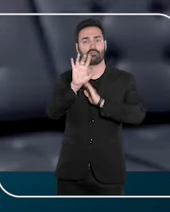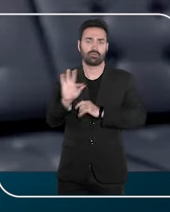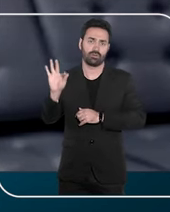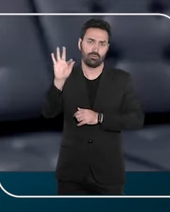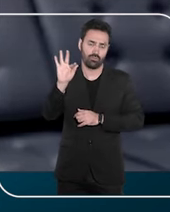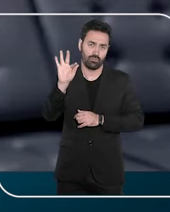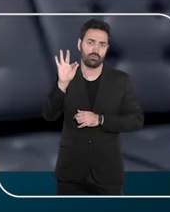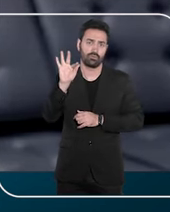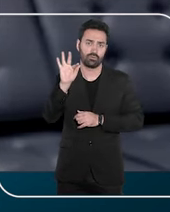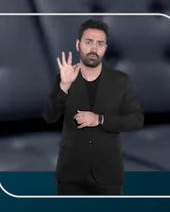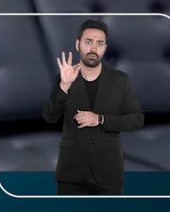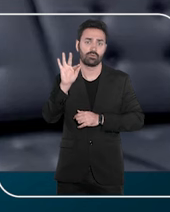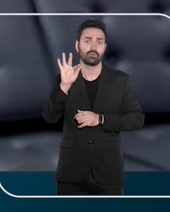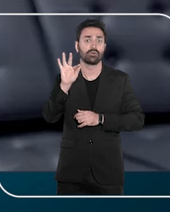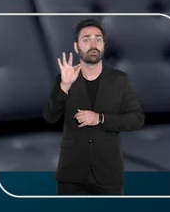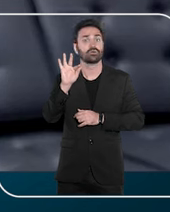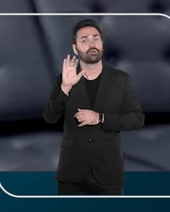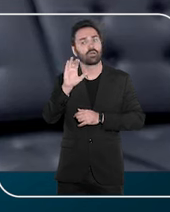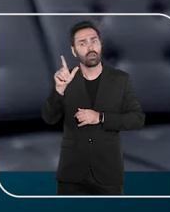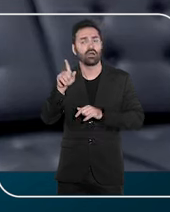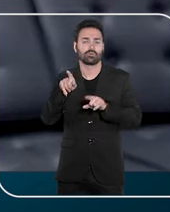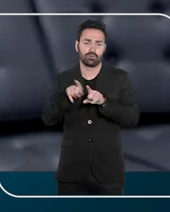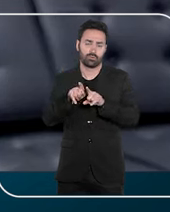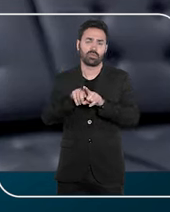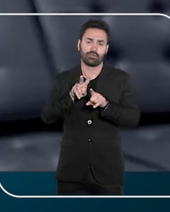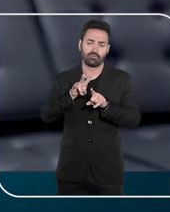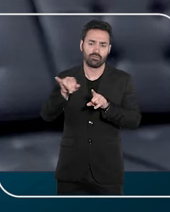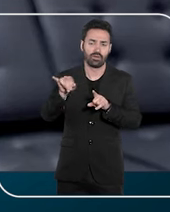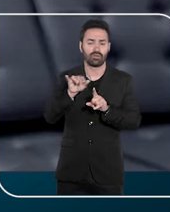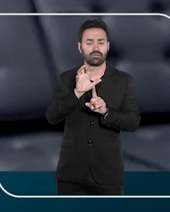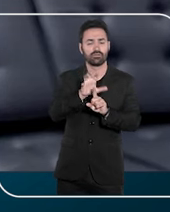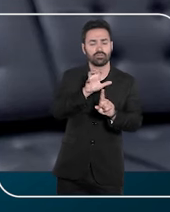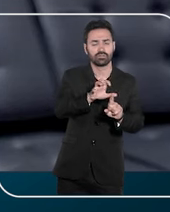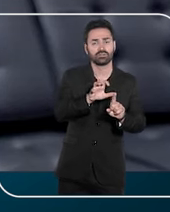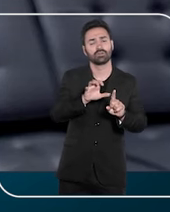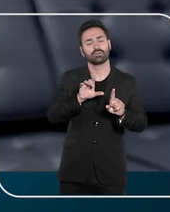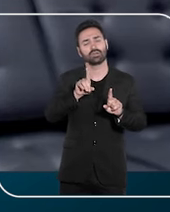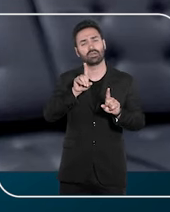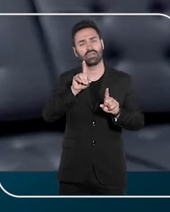com reflexos nos direitos subjetivos das partes. E, portanto,